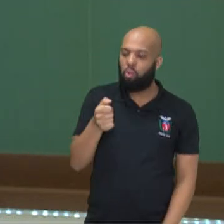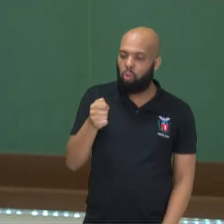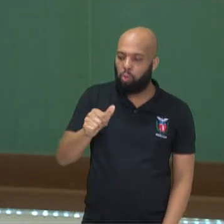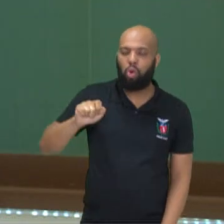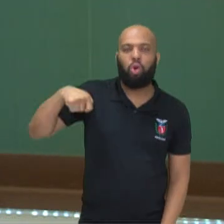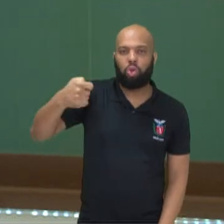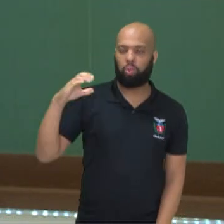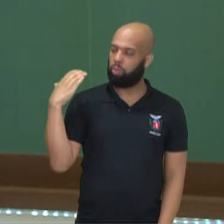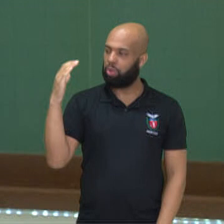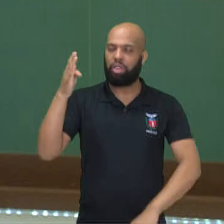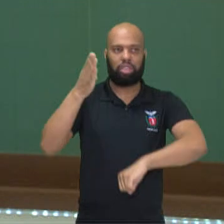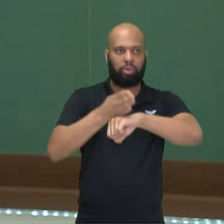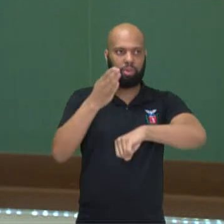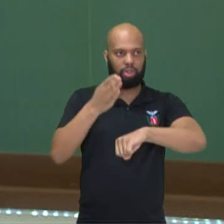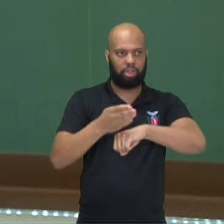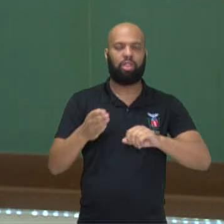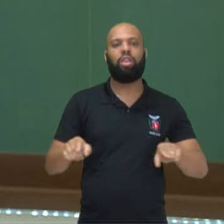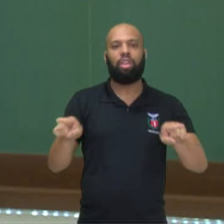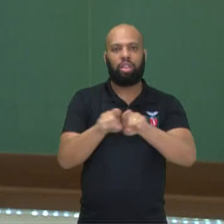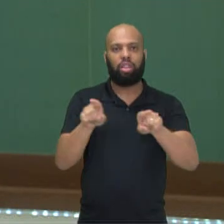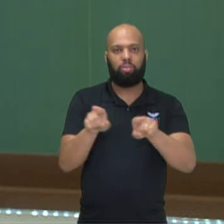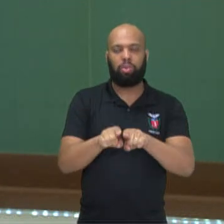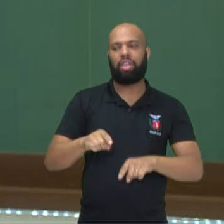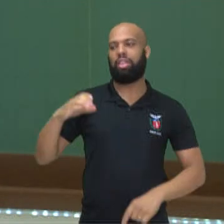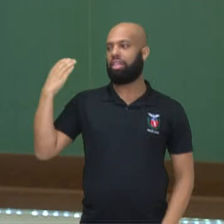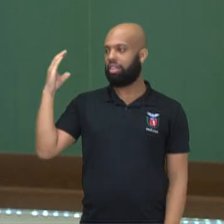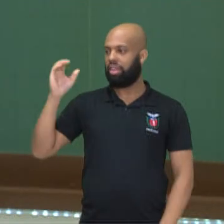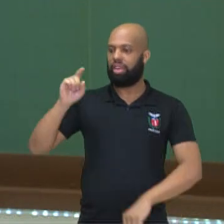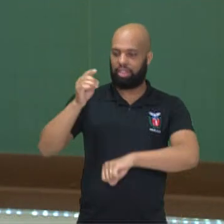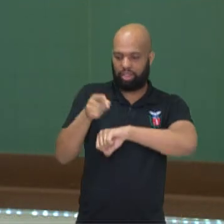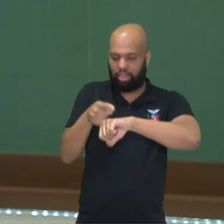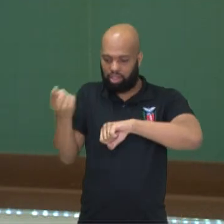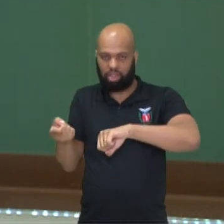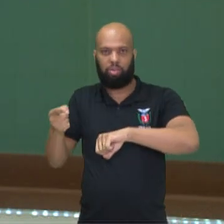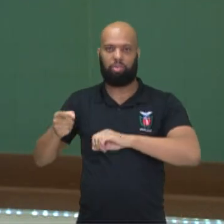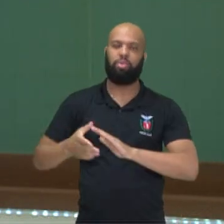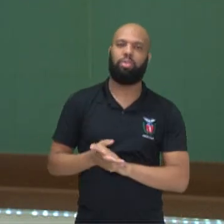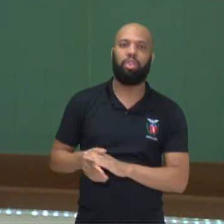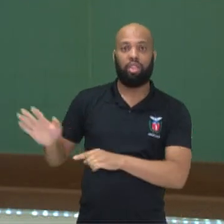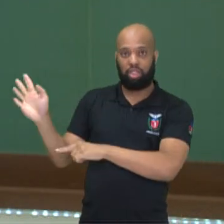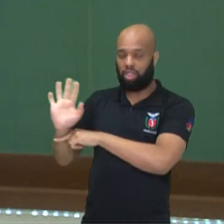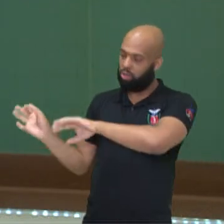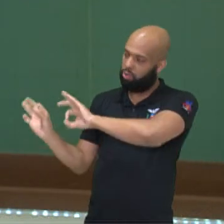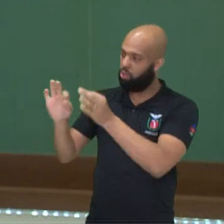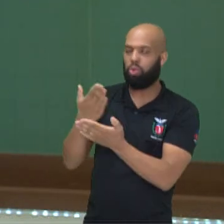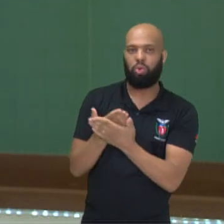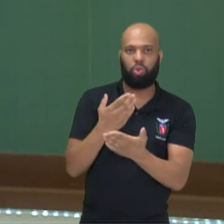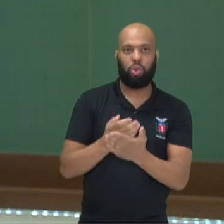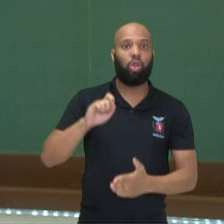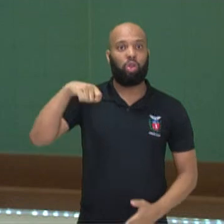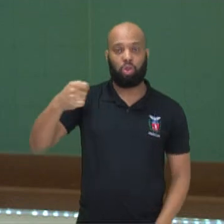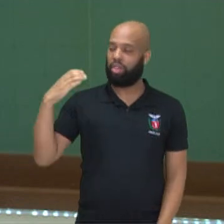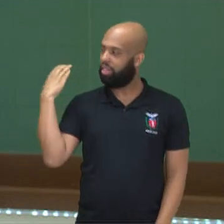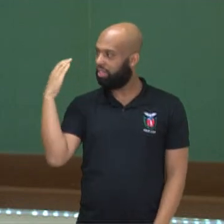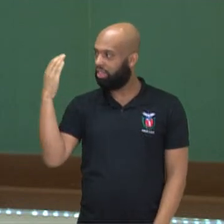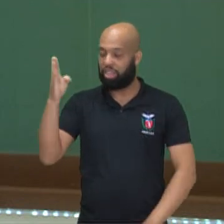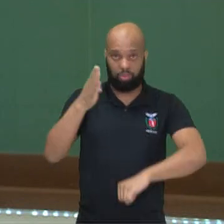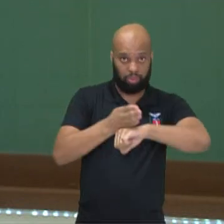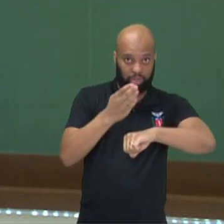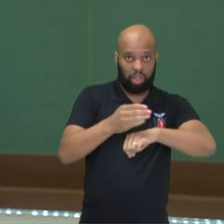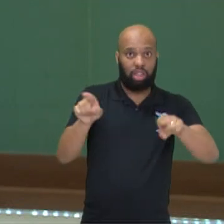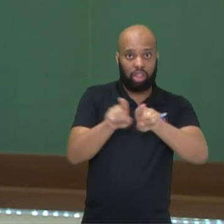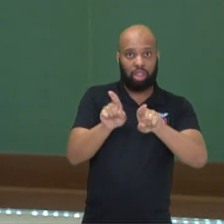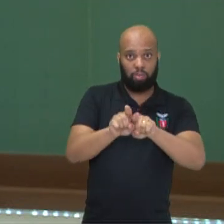da ciência na modernidade e também da ciência na pós-modernidade. Nesse vídeo, nós falamos sobre ciência na